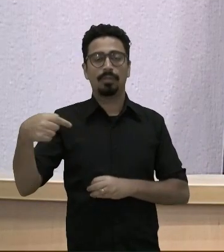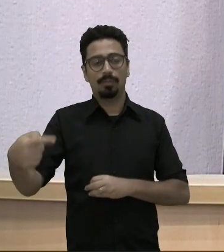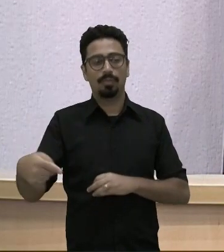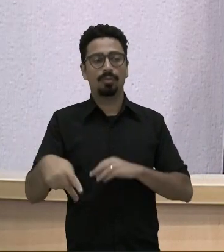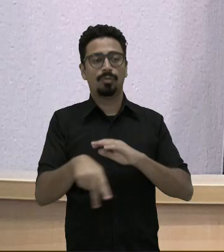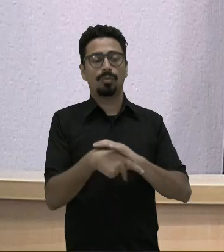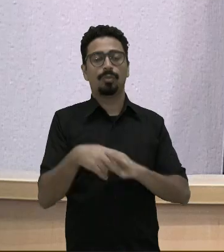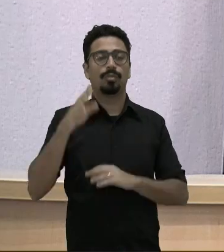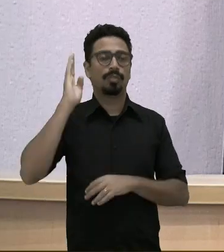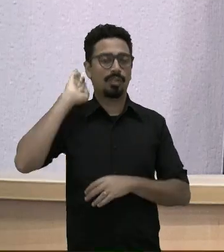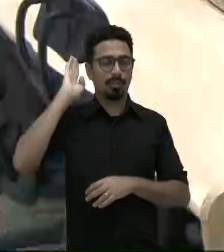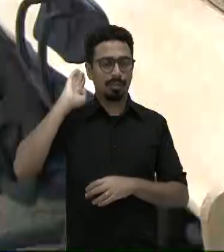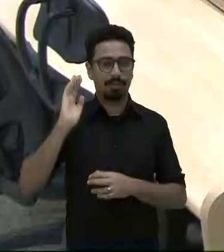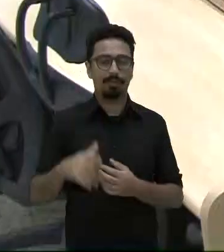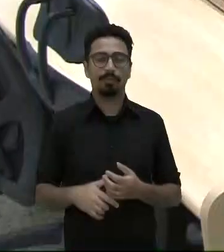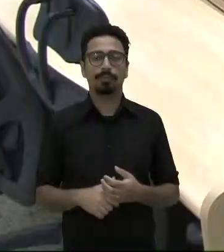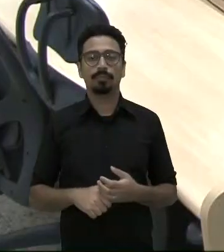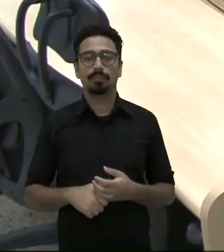Taubaté.